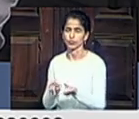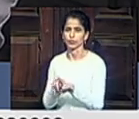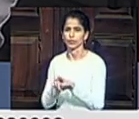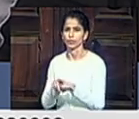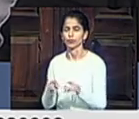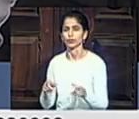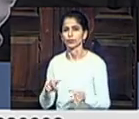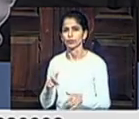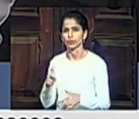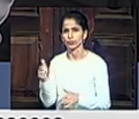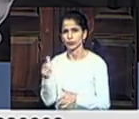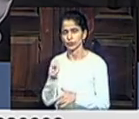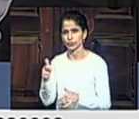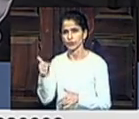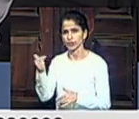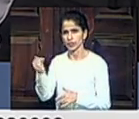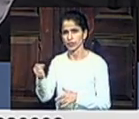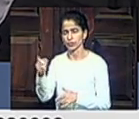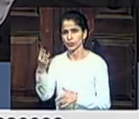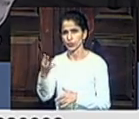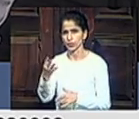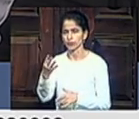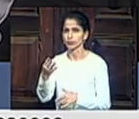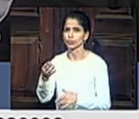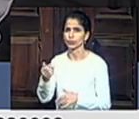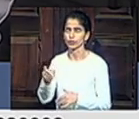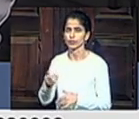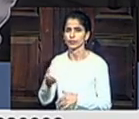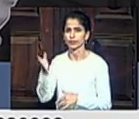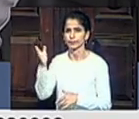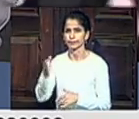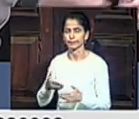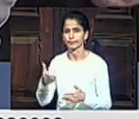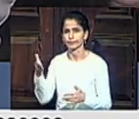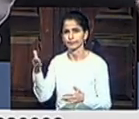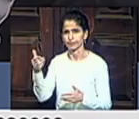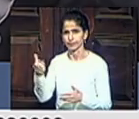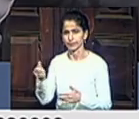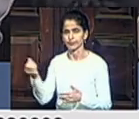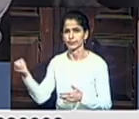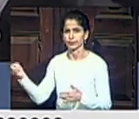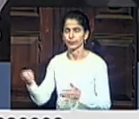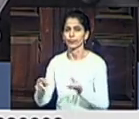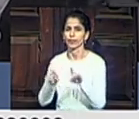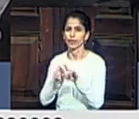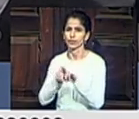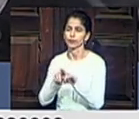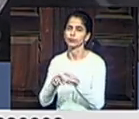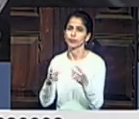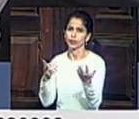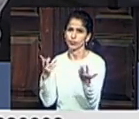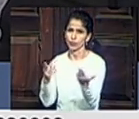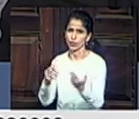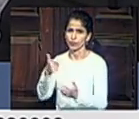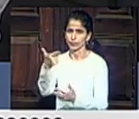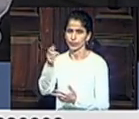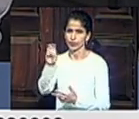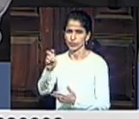estadual 27427 de 2000, que tinha uma alíquota de base 25%.